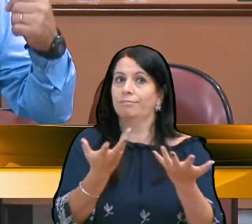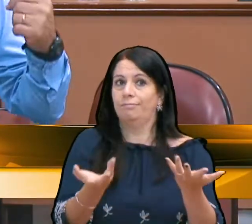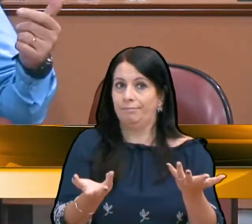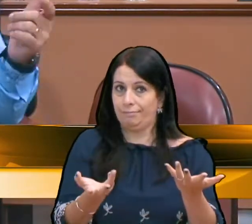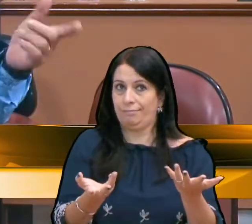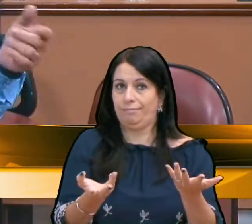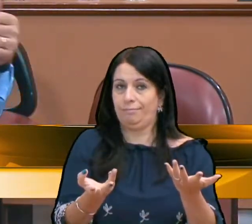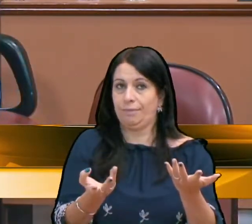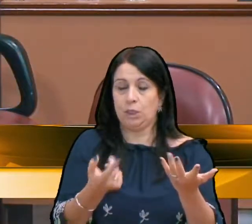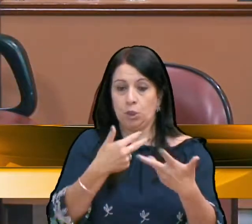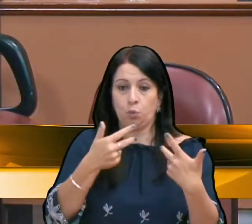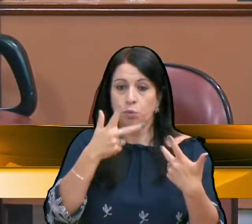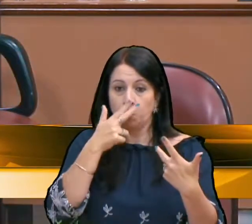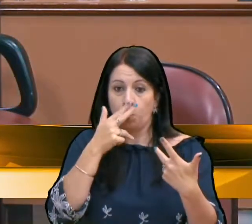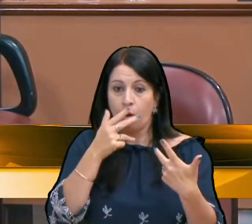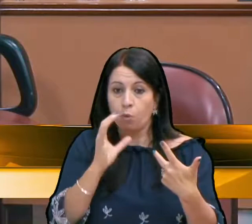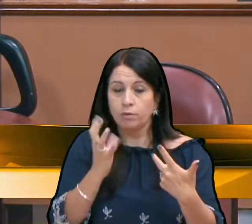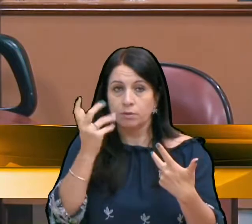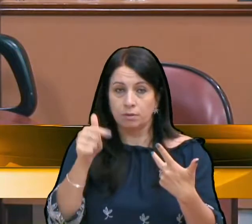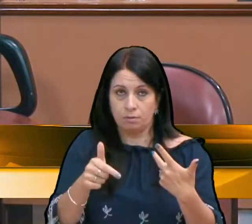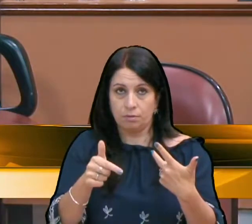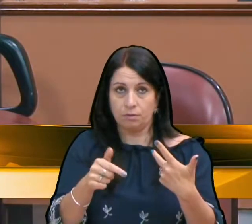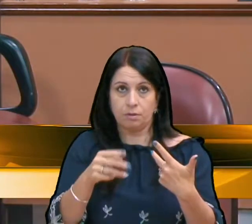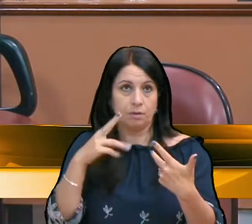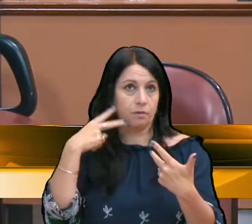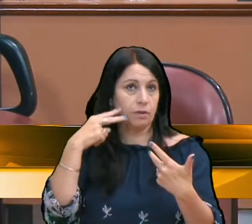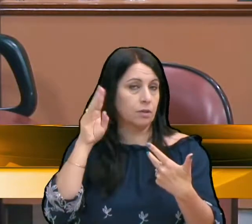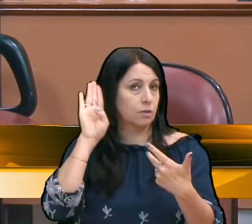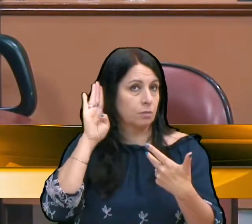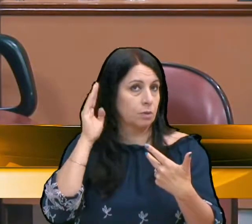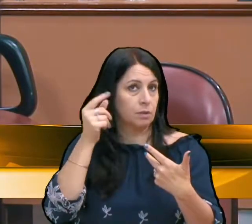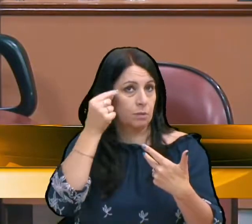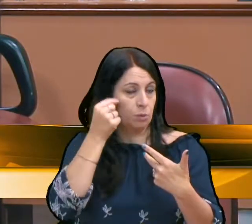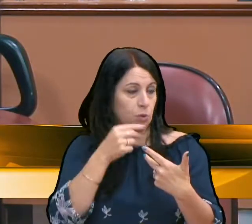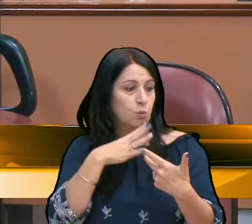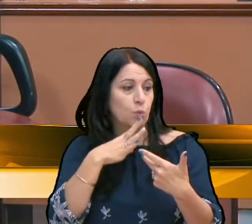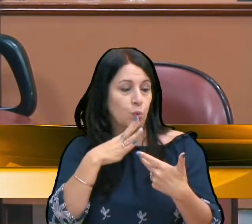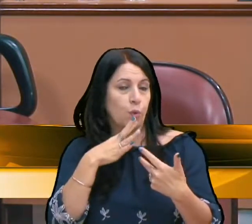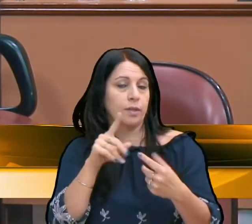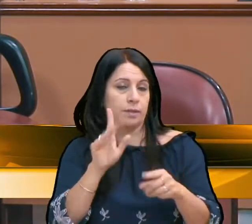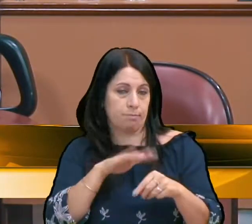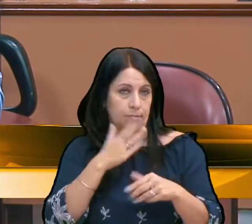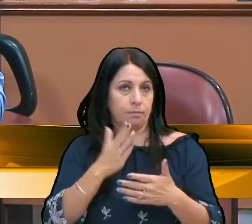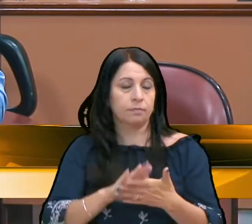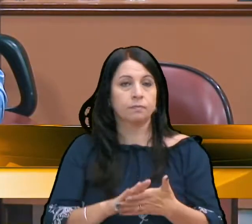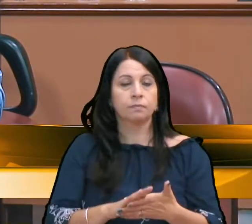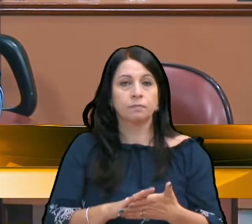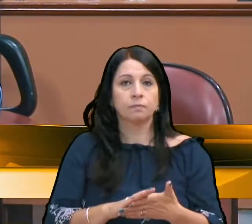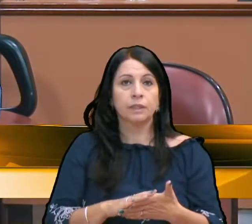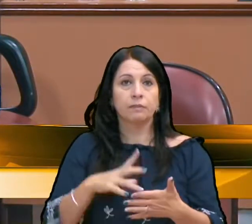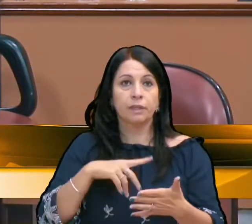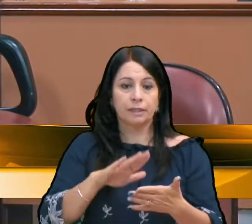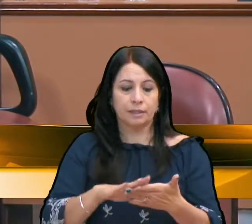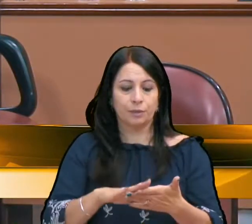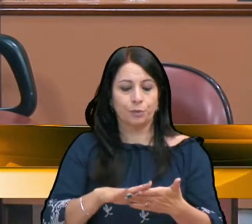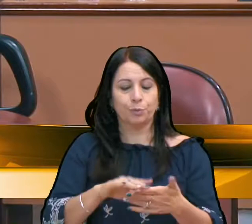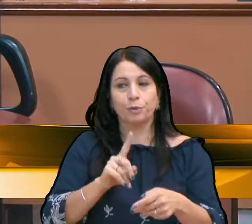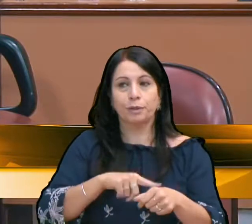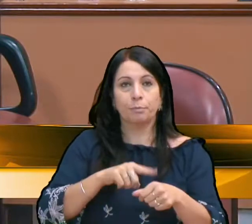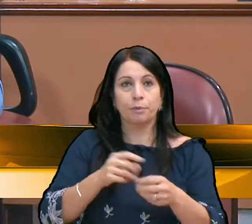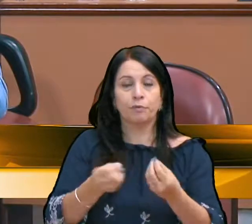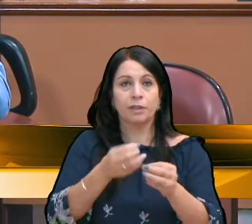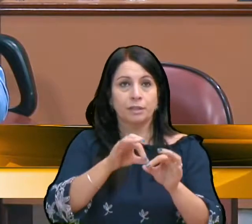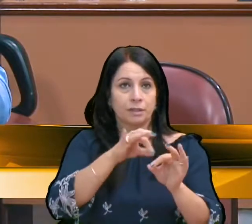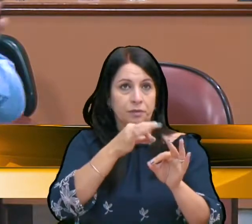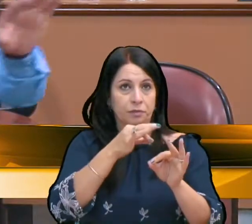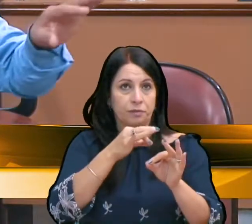senão, se a coisa andar como está indo, vereador Tomé Bandeira também, que conhecem também mais, vai ter uma época que festa da uva vai